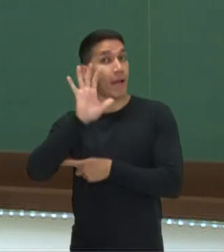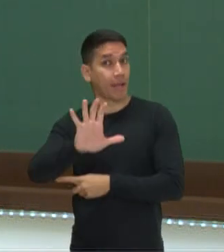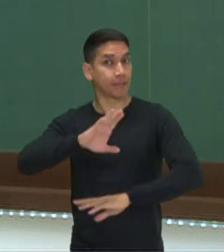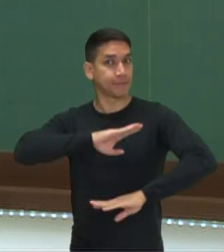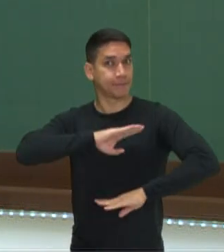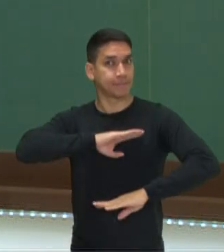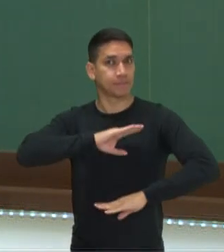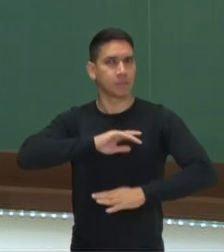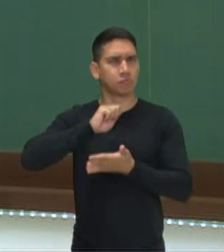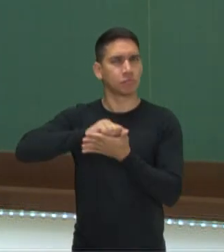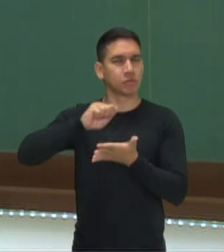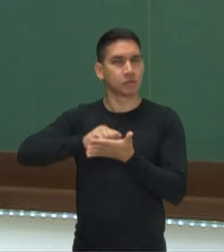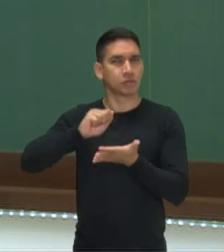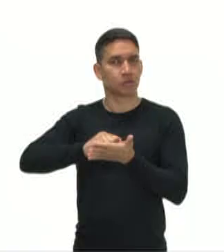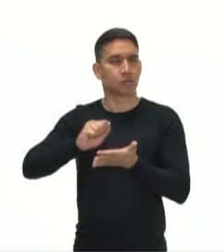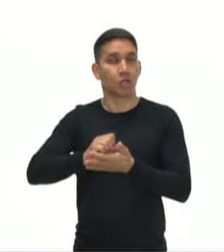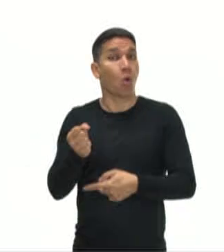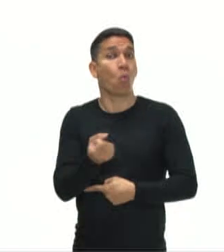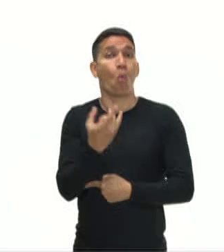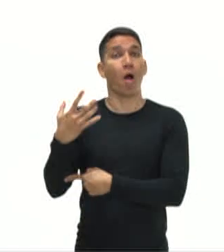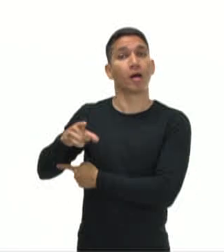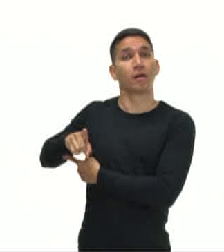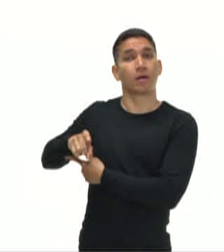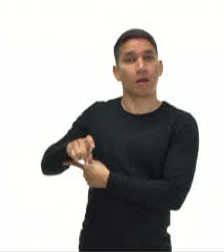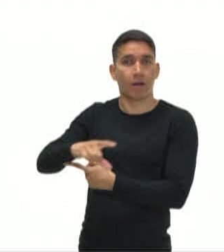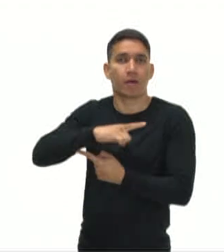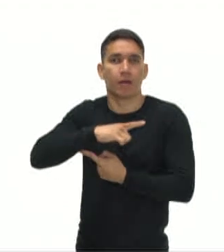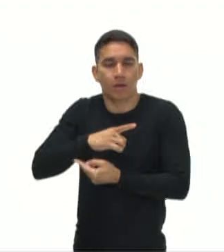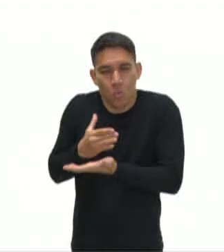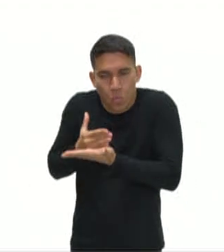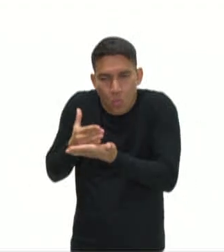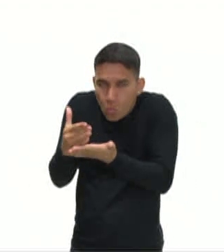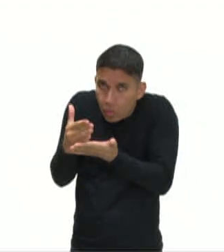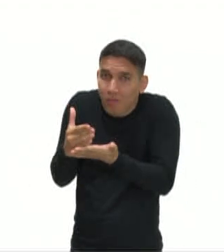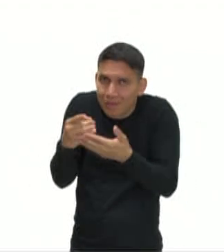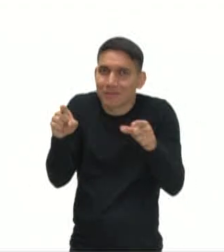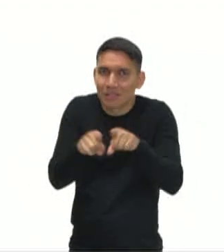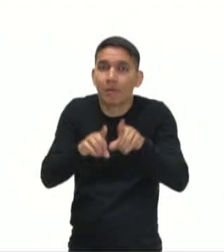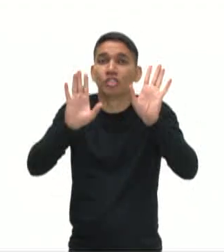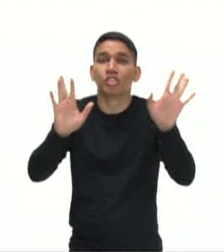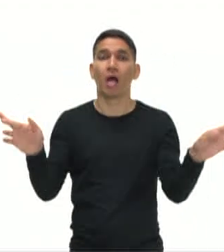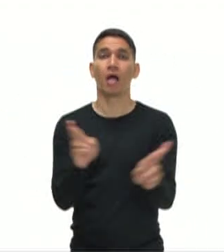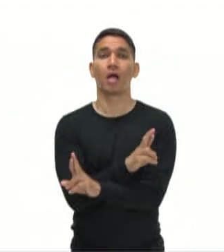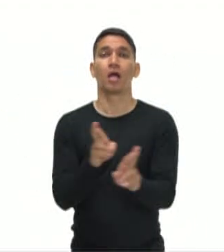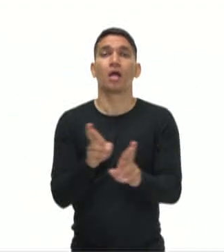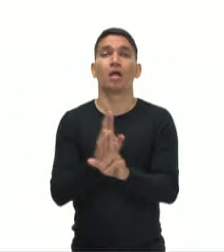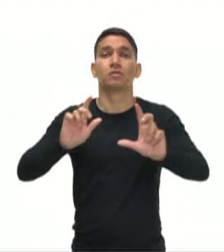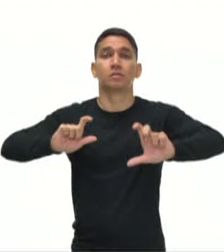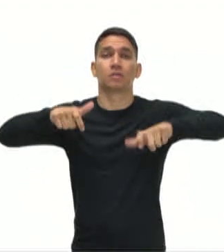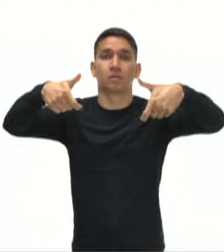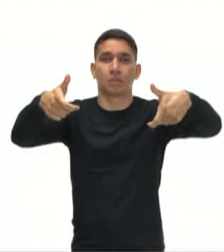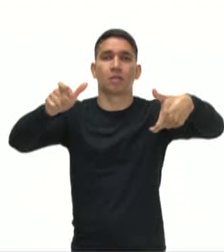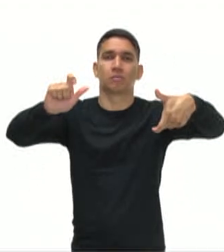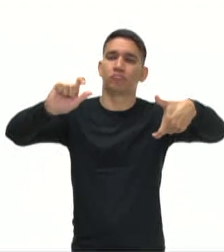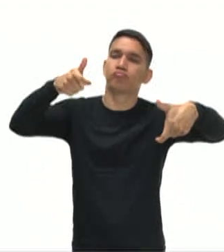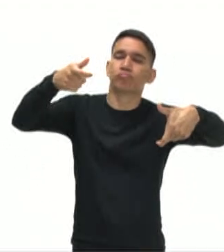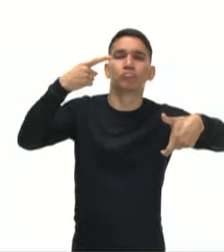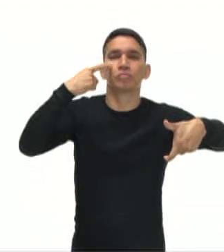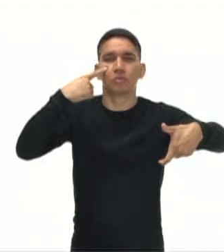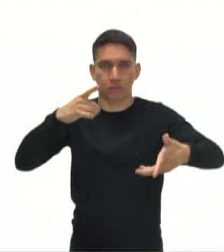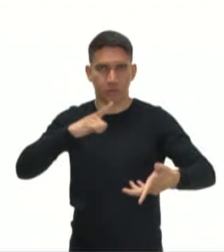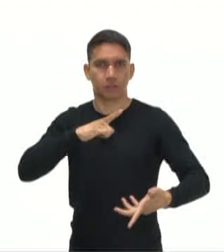situação. Escreve o número de bactérias inicial e também já relaciona com a potência, em forma de